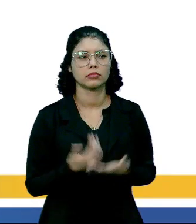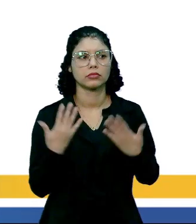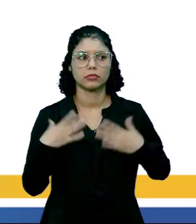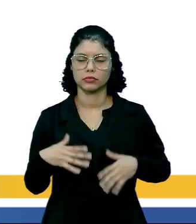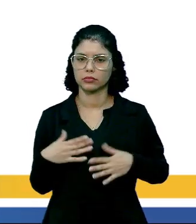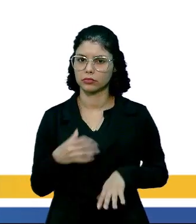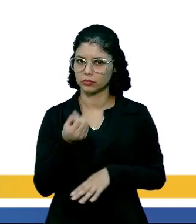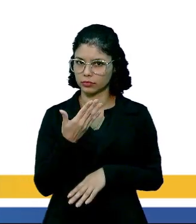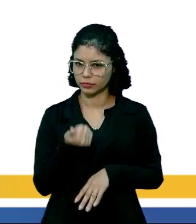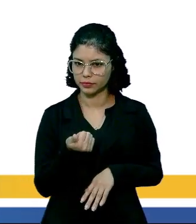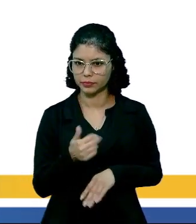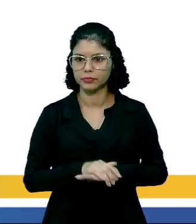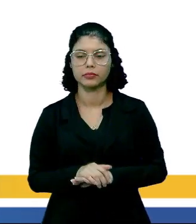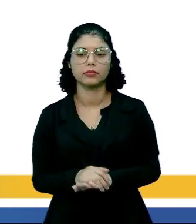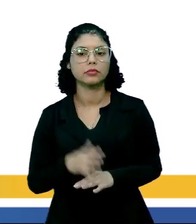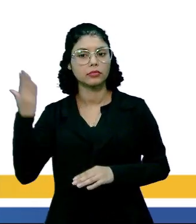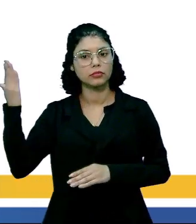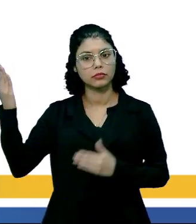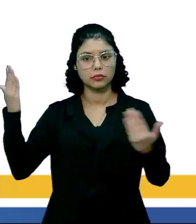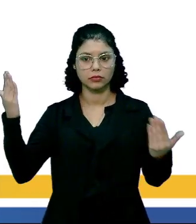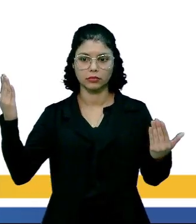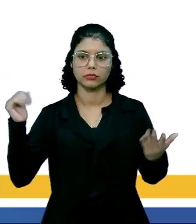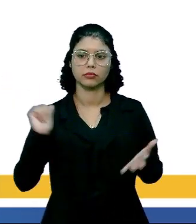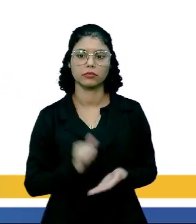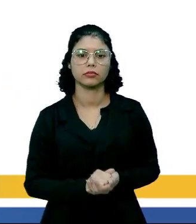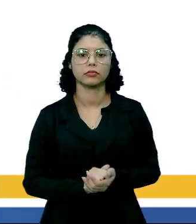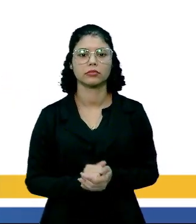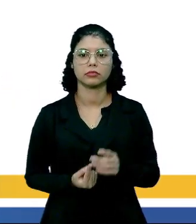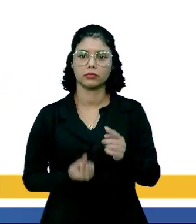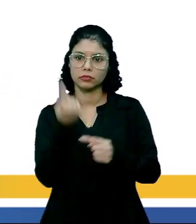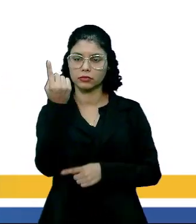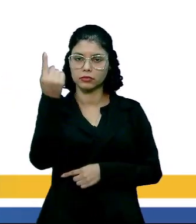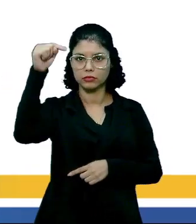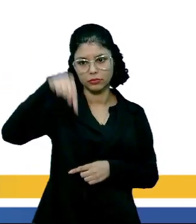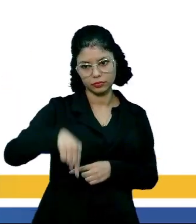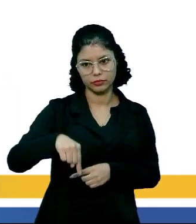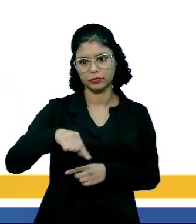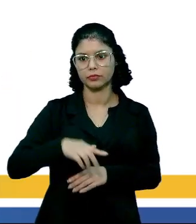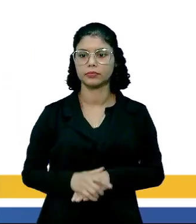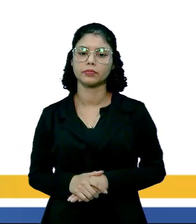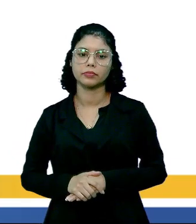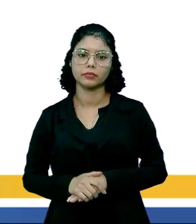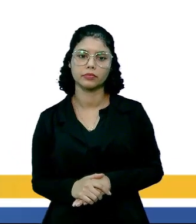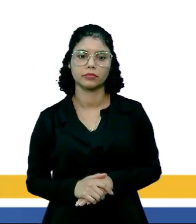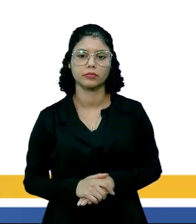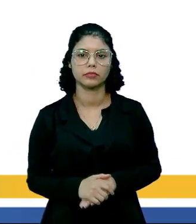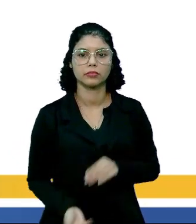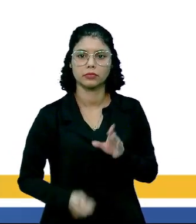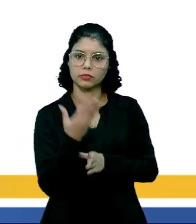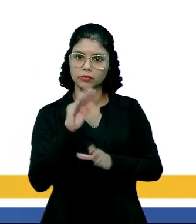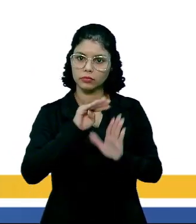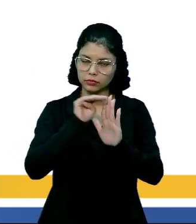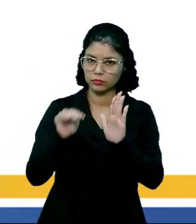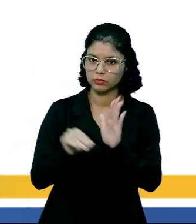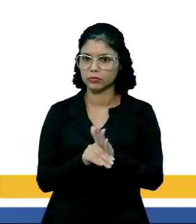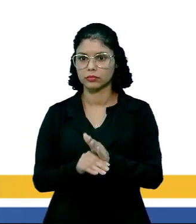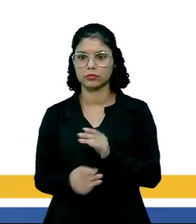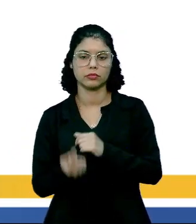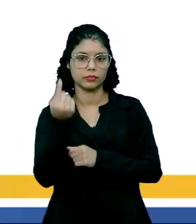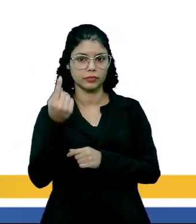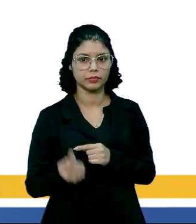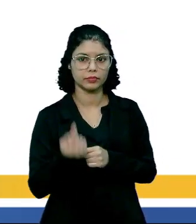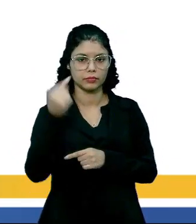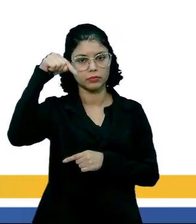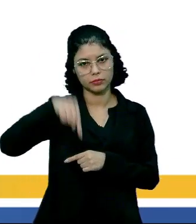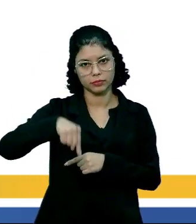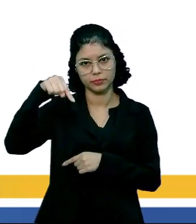tranquila então o produto Tem sim uma reagente embaixo setinha vai subir reação endotérmica produto em baixo é a gente em